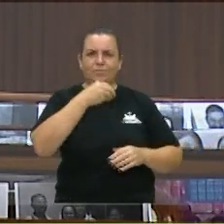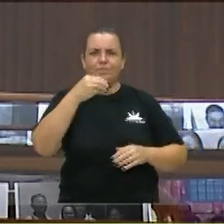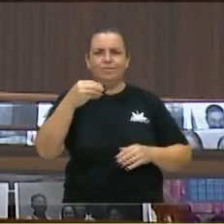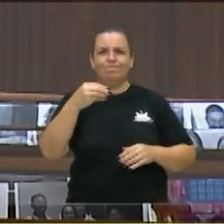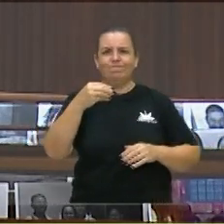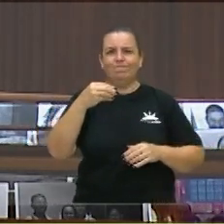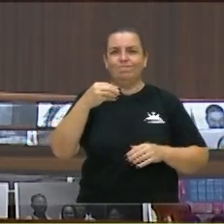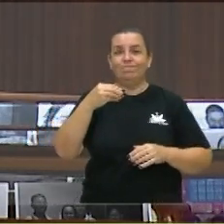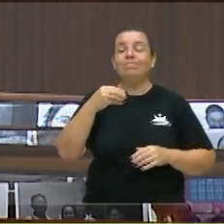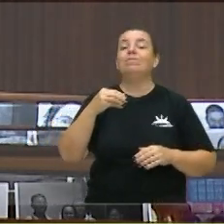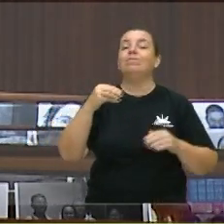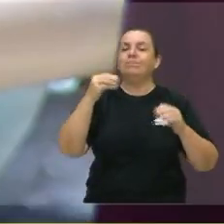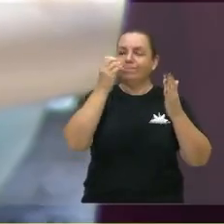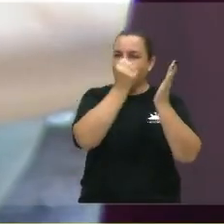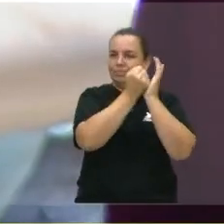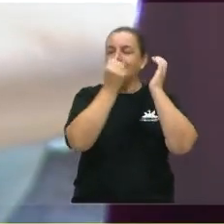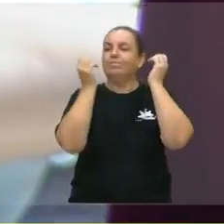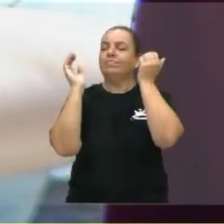crucificado.